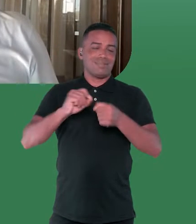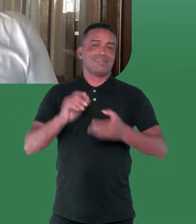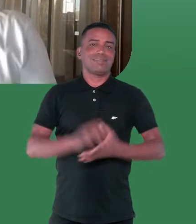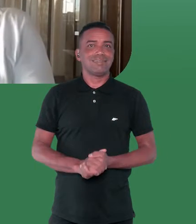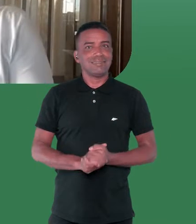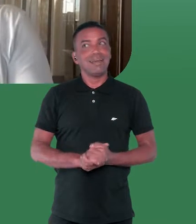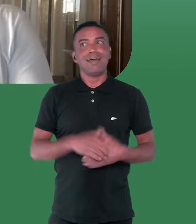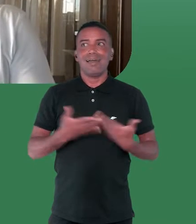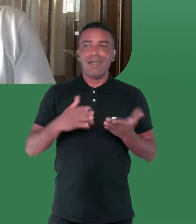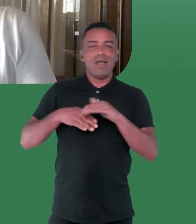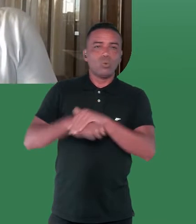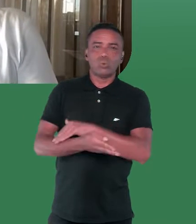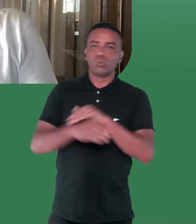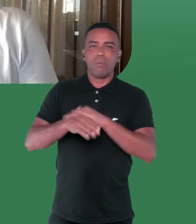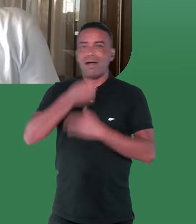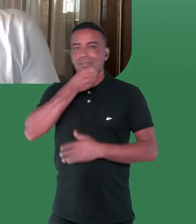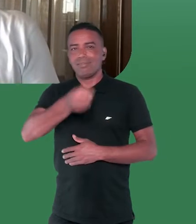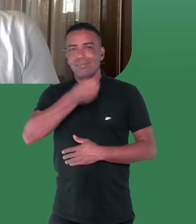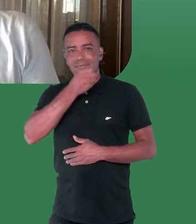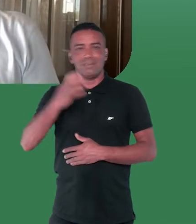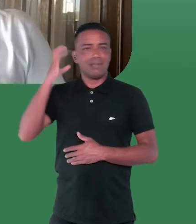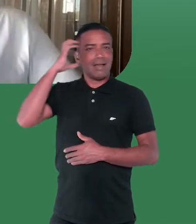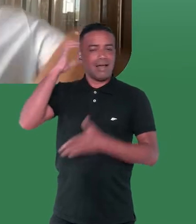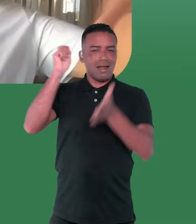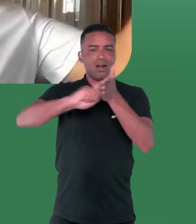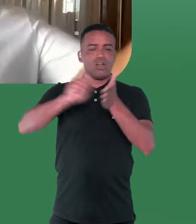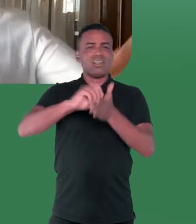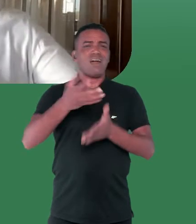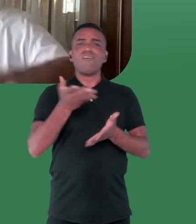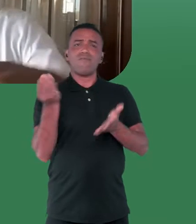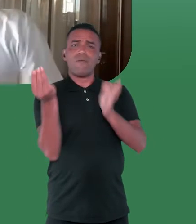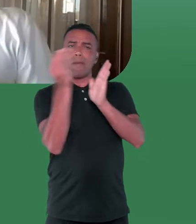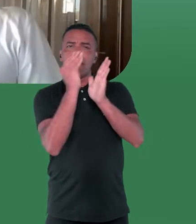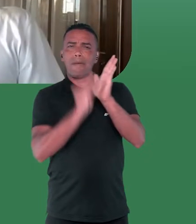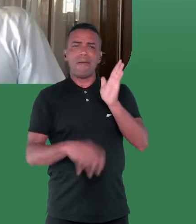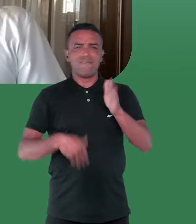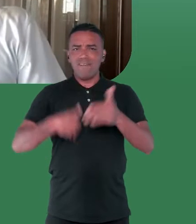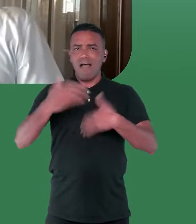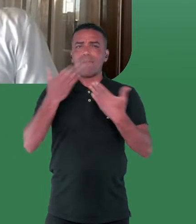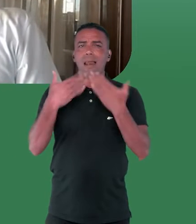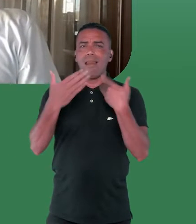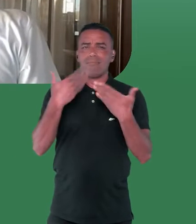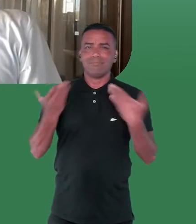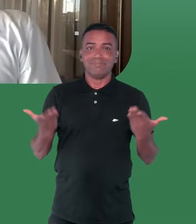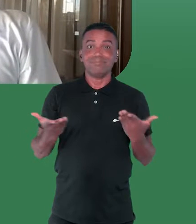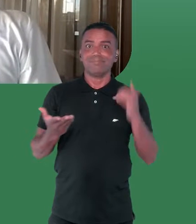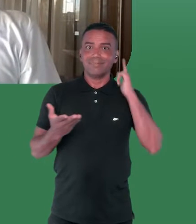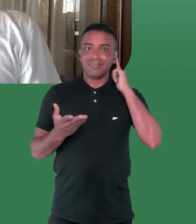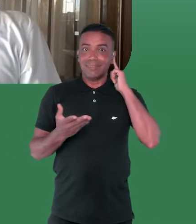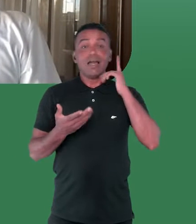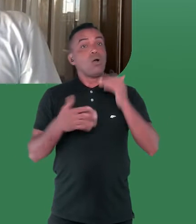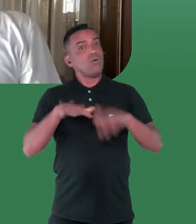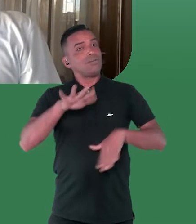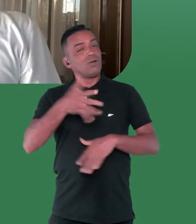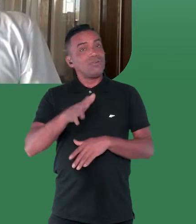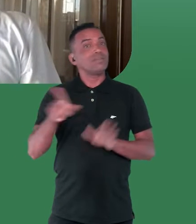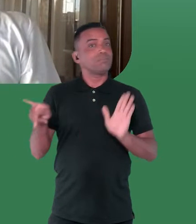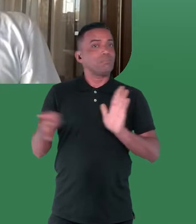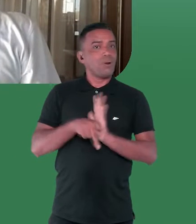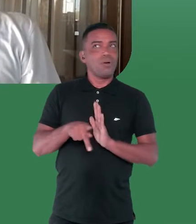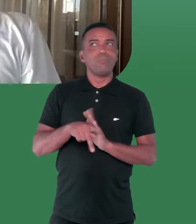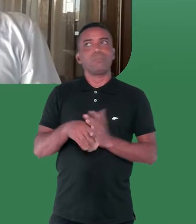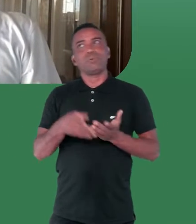você está acostumado a ver minhas entrevistas no rádio, eu não anoto nada. Chegou, fulano, vamos contar, vamos projetar. Então, talvez por isso também tenha ficado